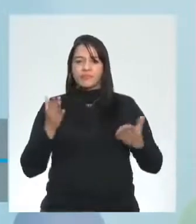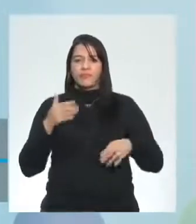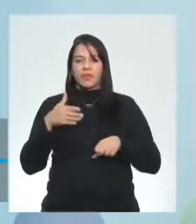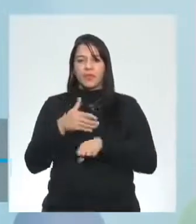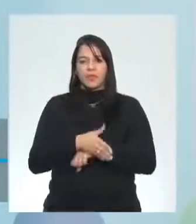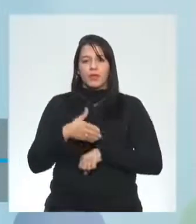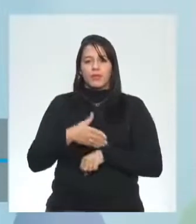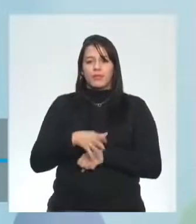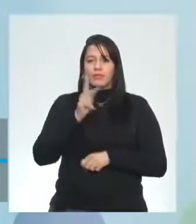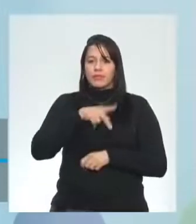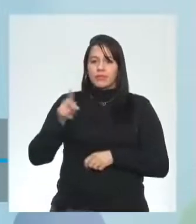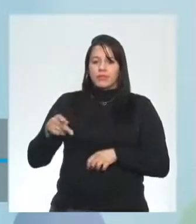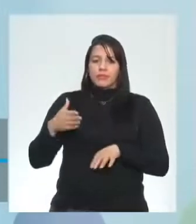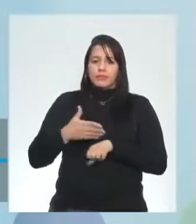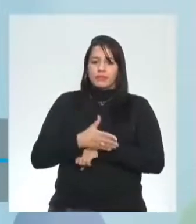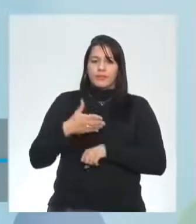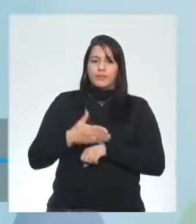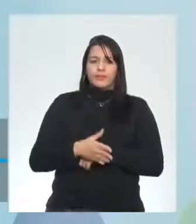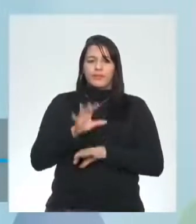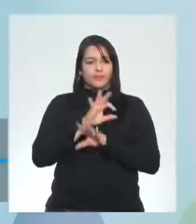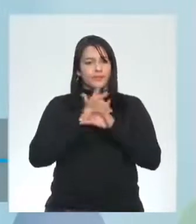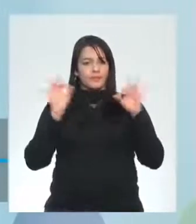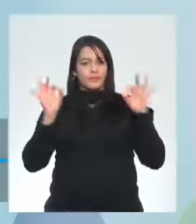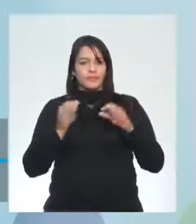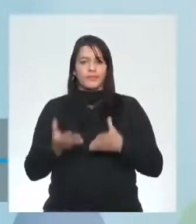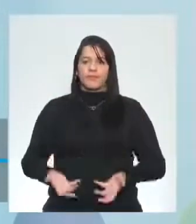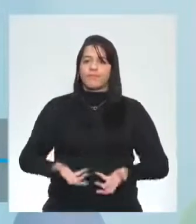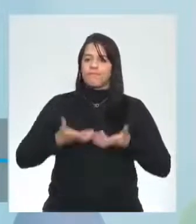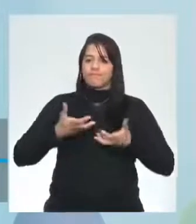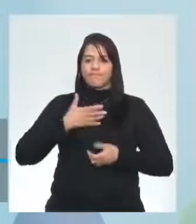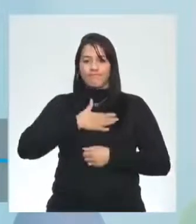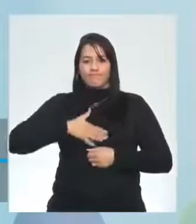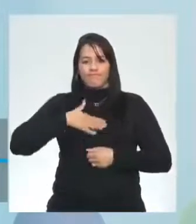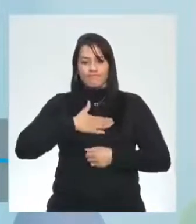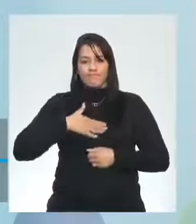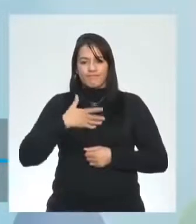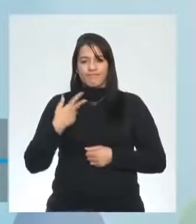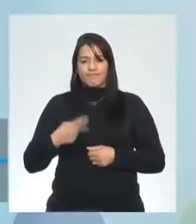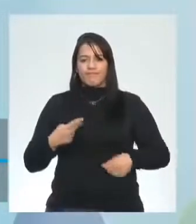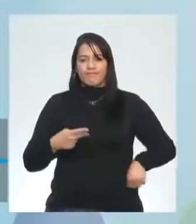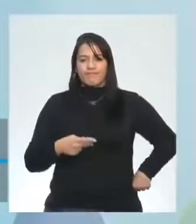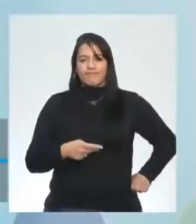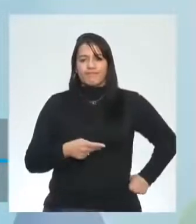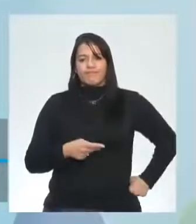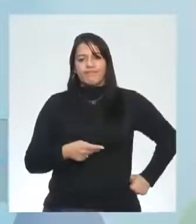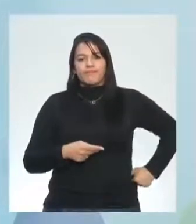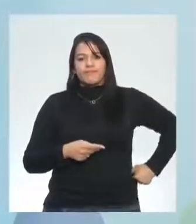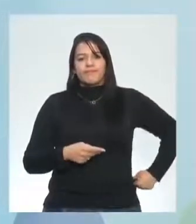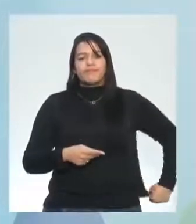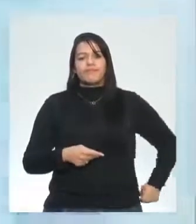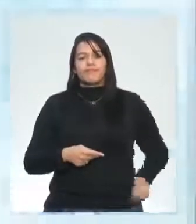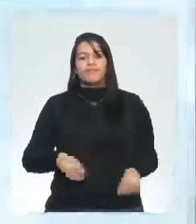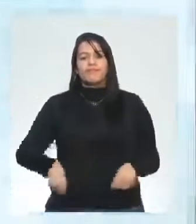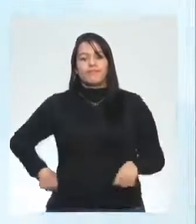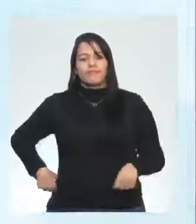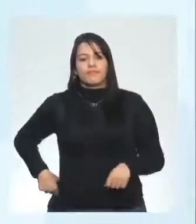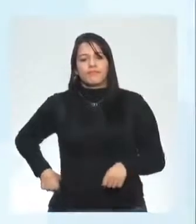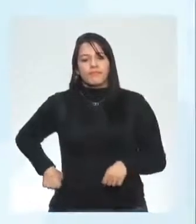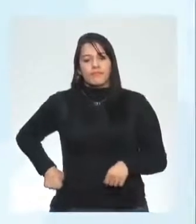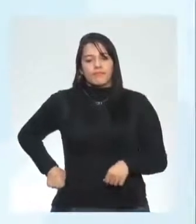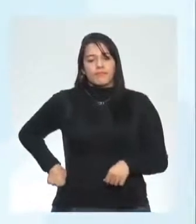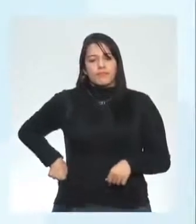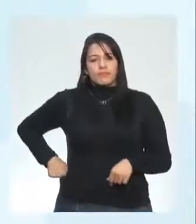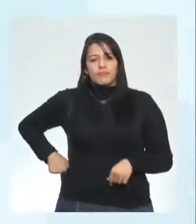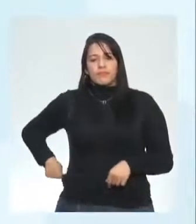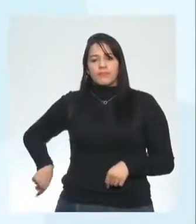né, os nossos alunos participando, e isso é o que mais traz satisfação aqui para a gente também. Então, olha só, gente, aí, então, quando a gente